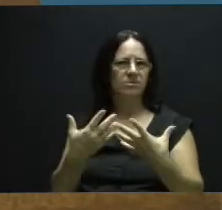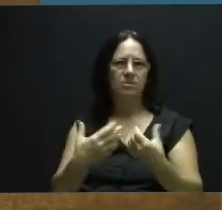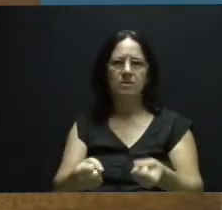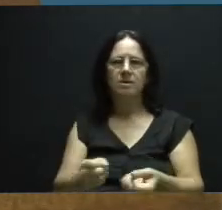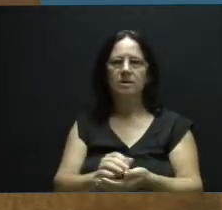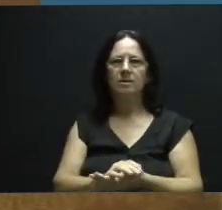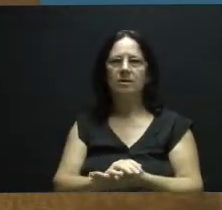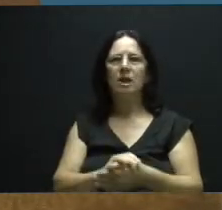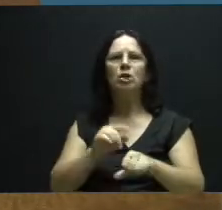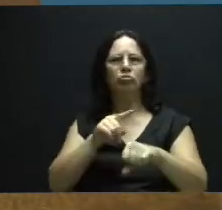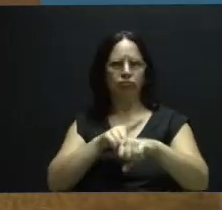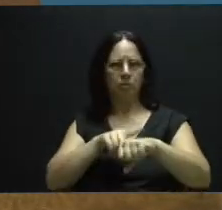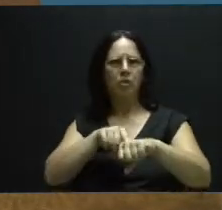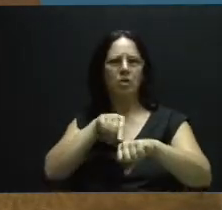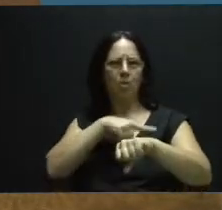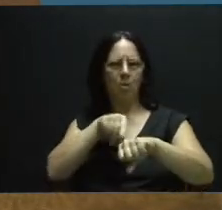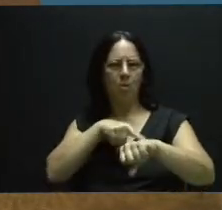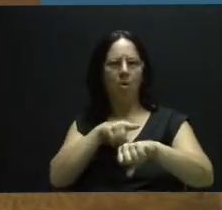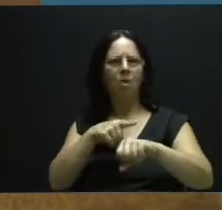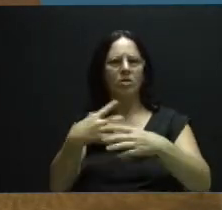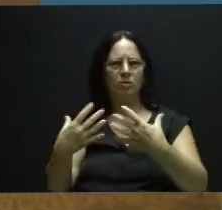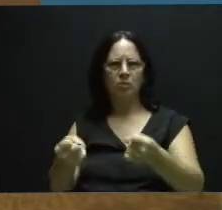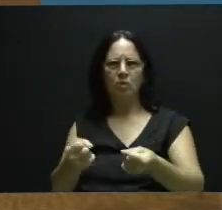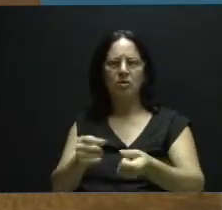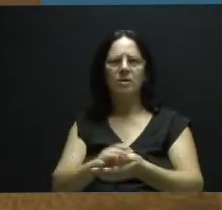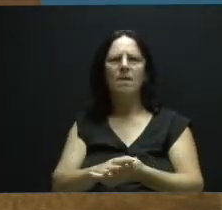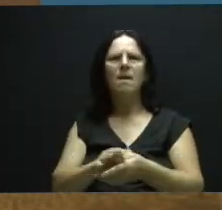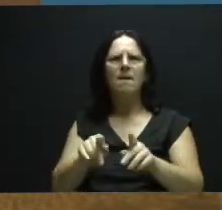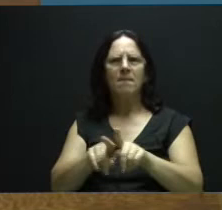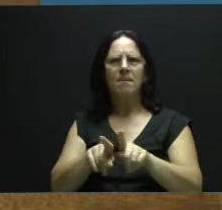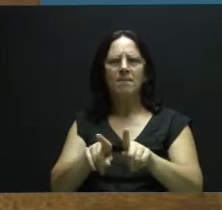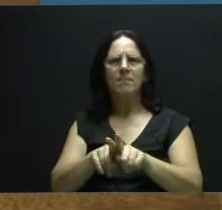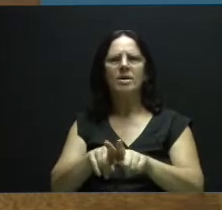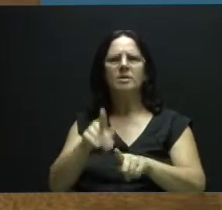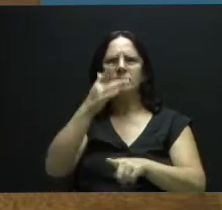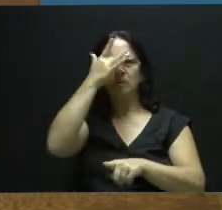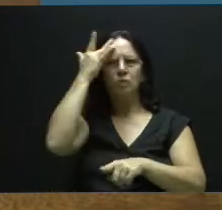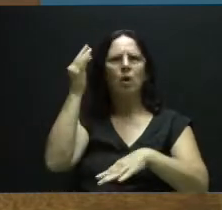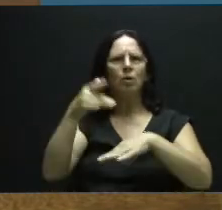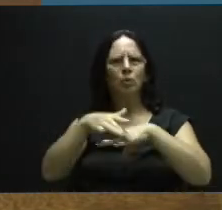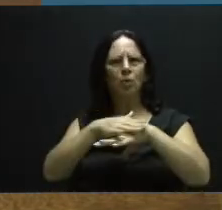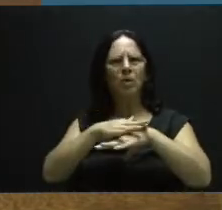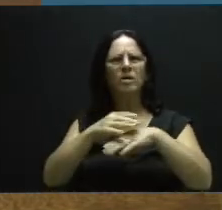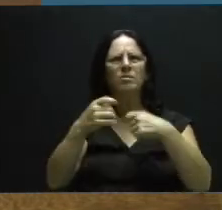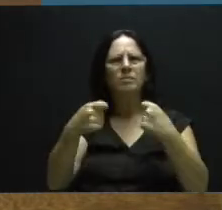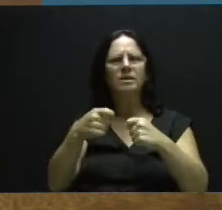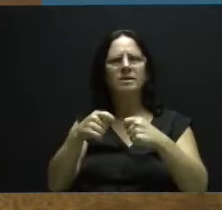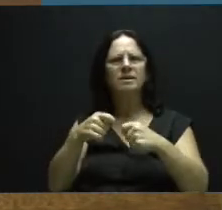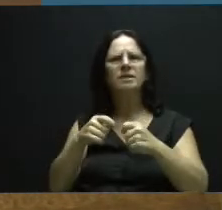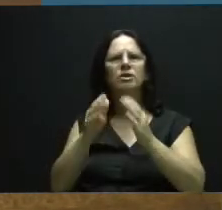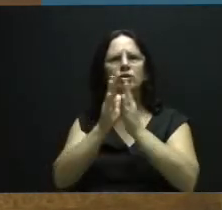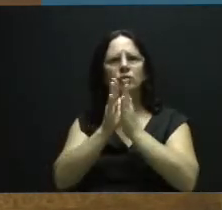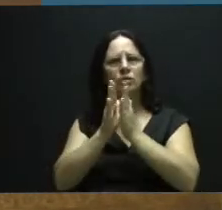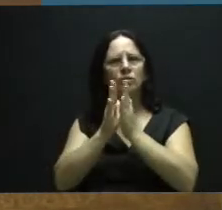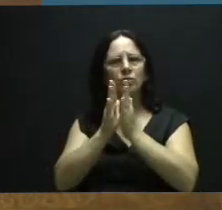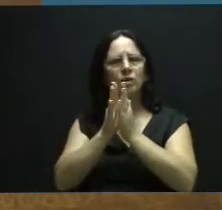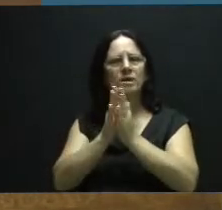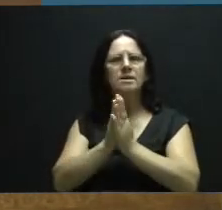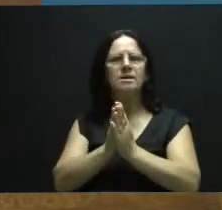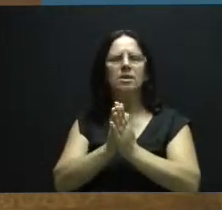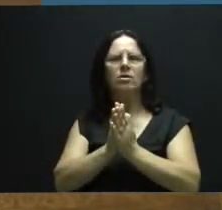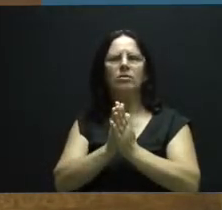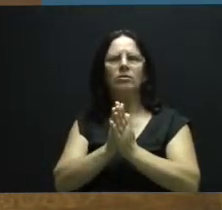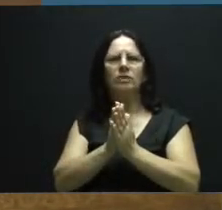determinada horário pra isso mesmo paciente está nas últimas precisando daquela assistência religiosa em uma palavra de